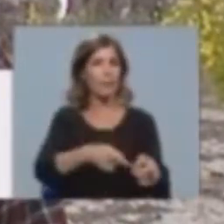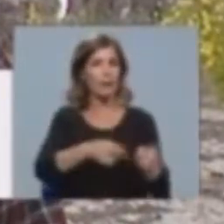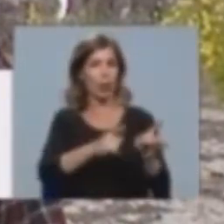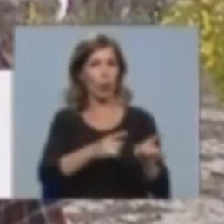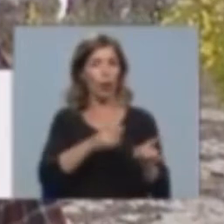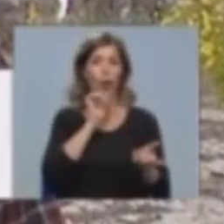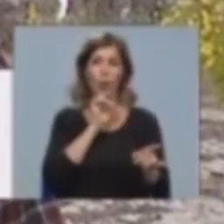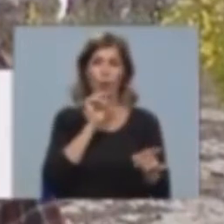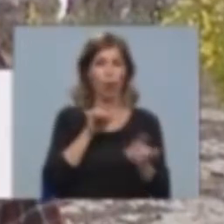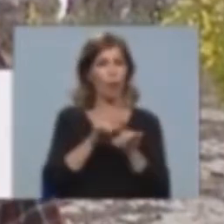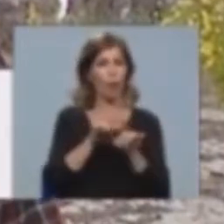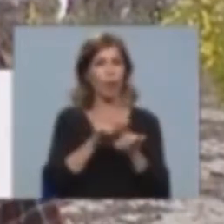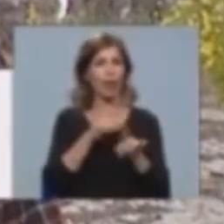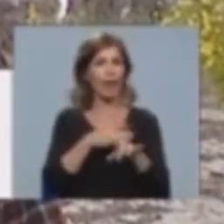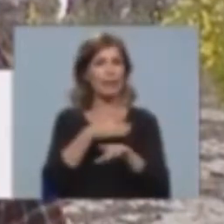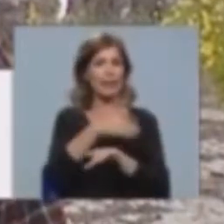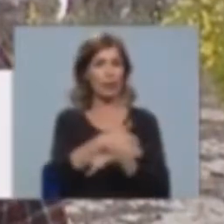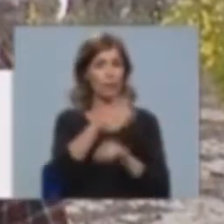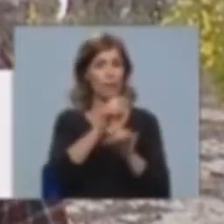acesso claro